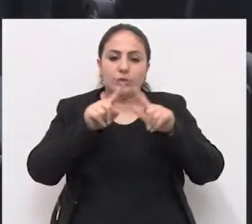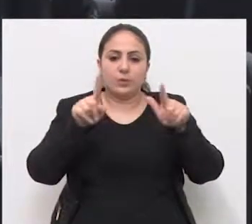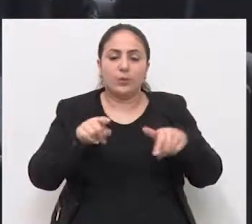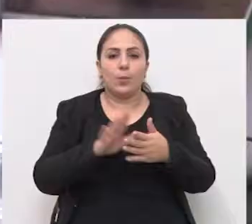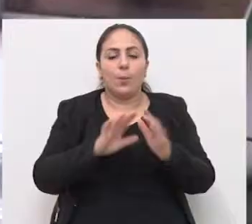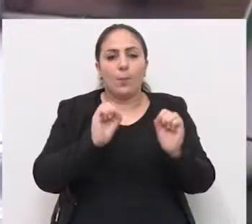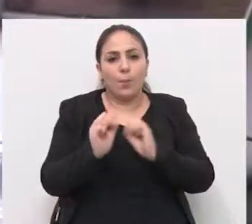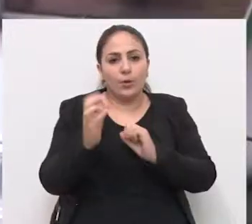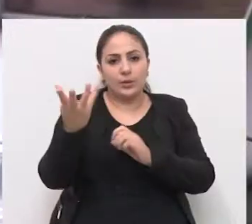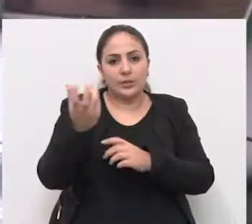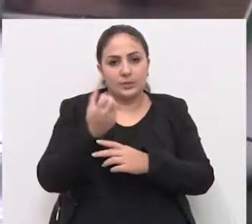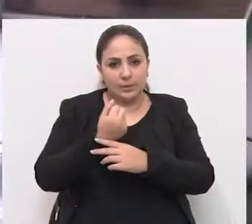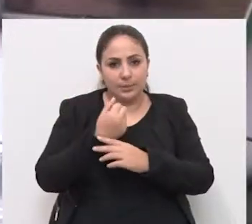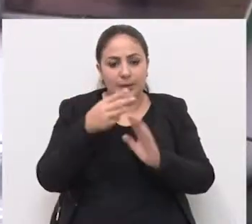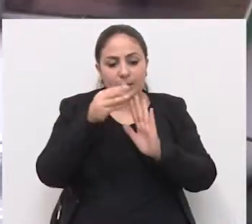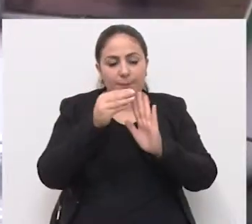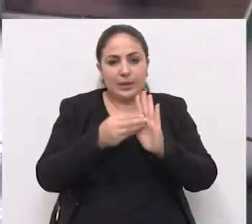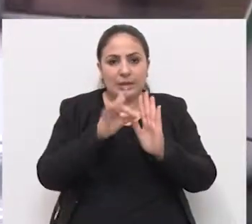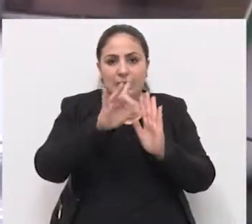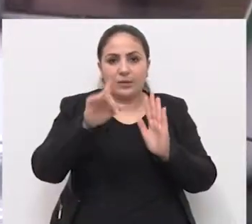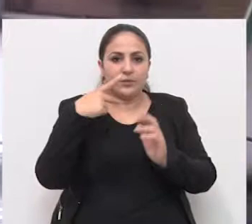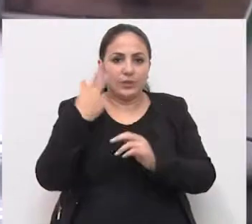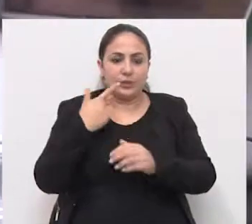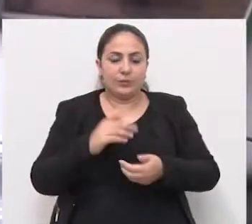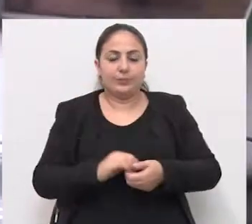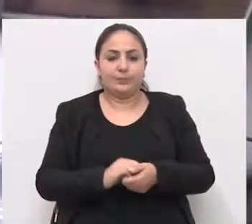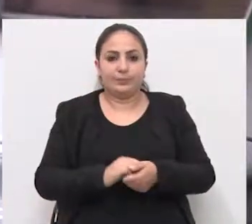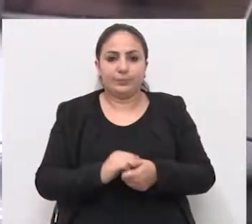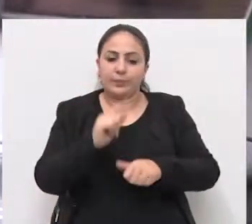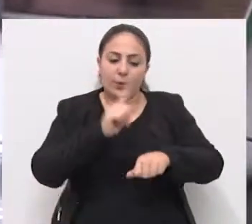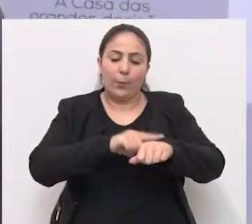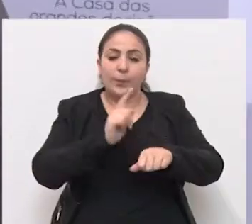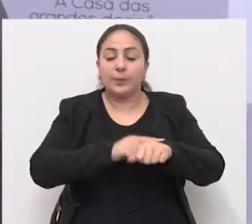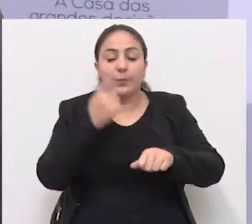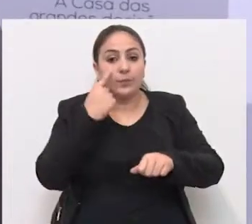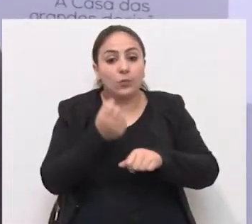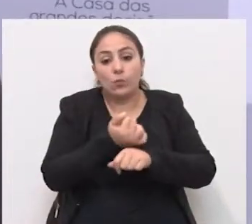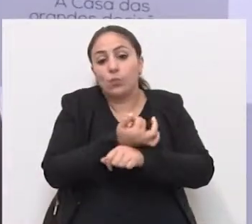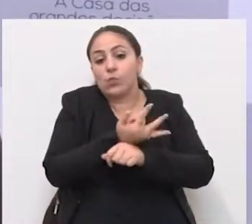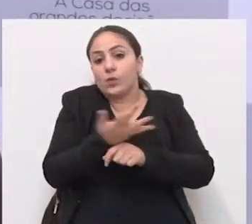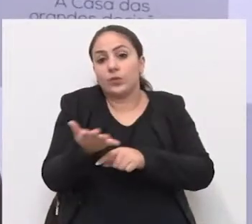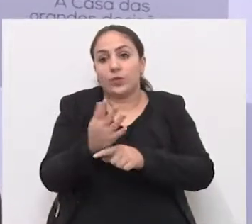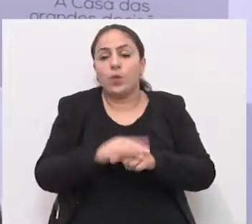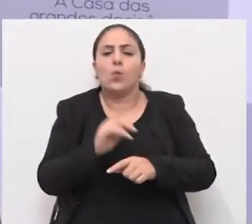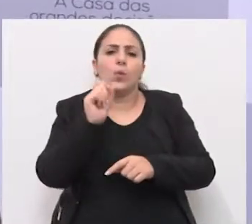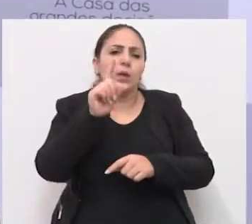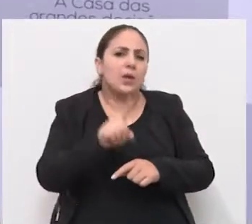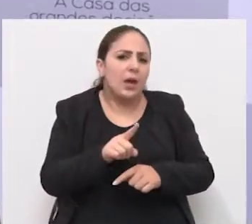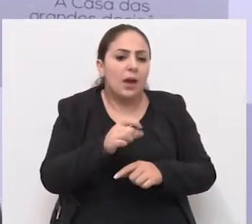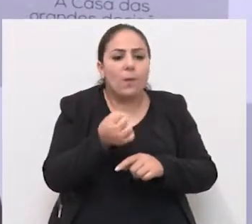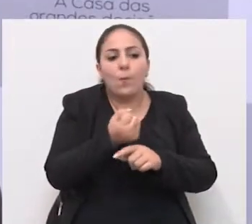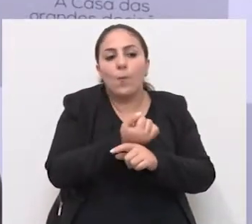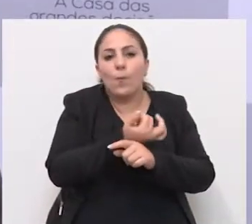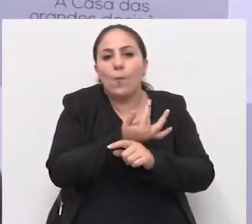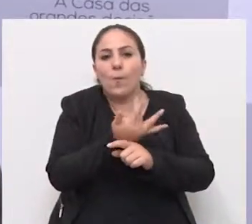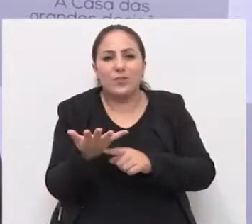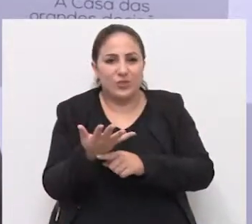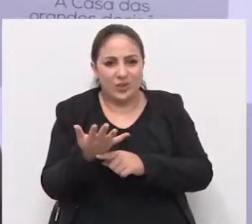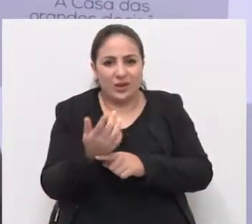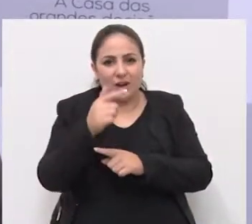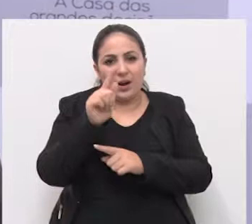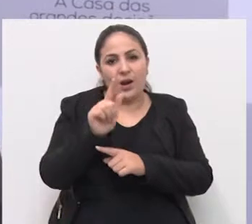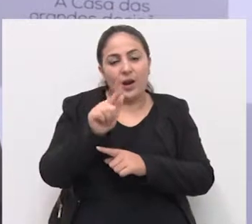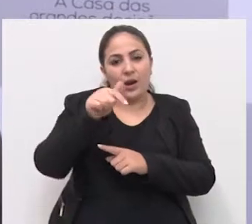audiência pública e poderá receber emendas dos vereadores. É o momento de quantificar. O que é